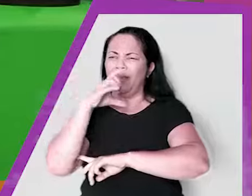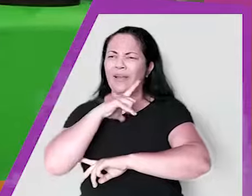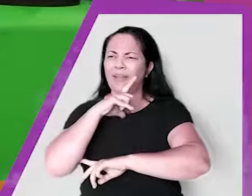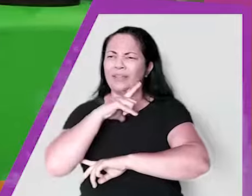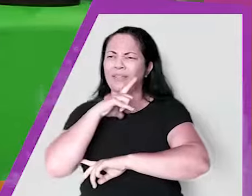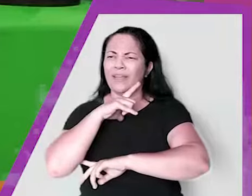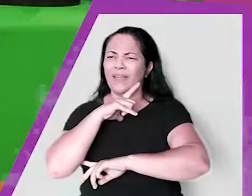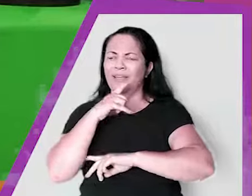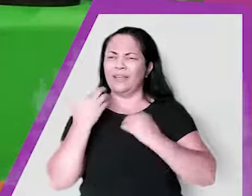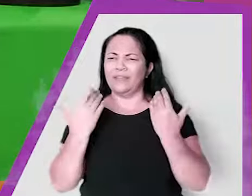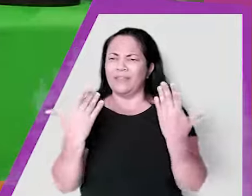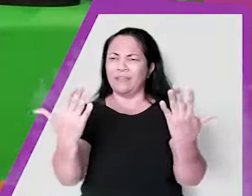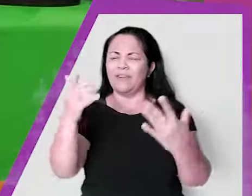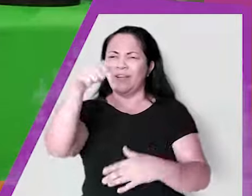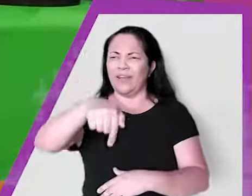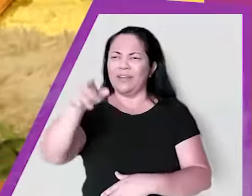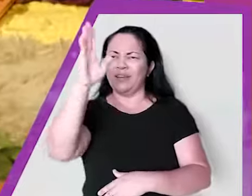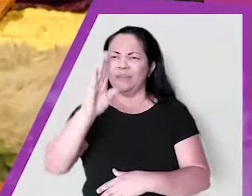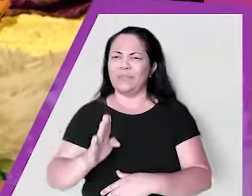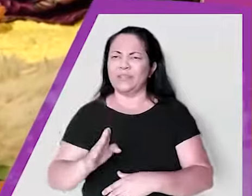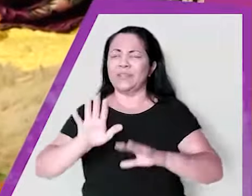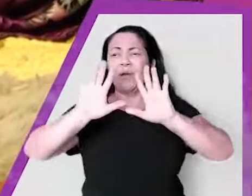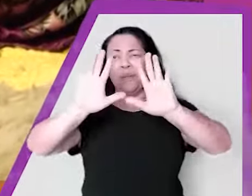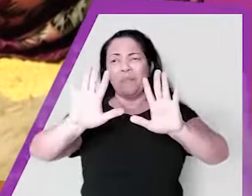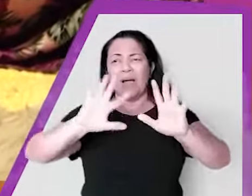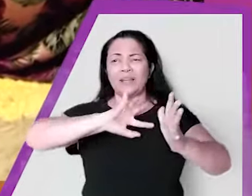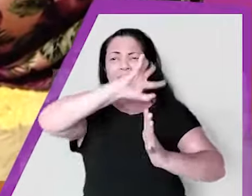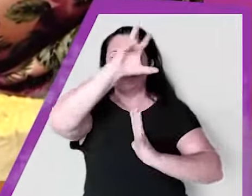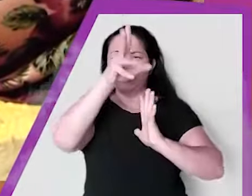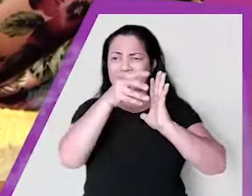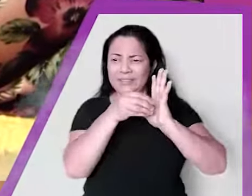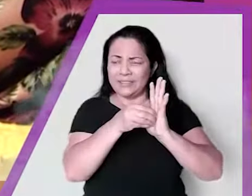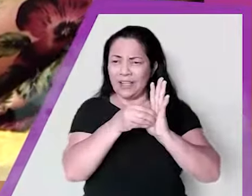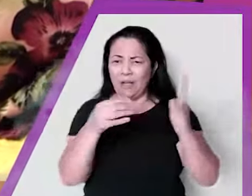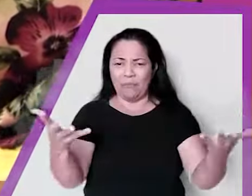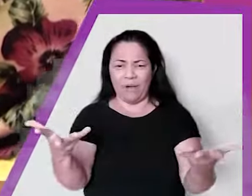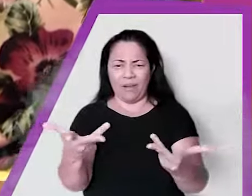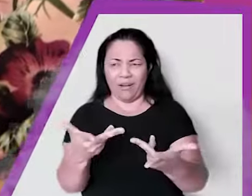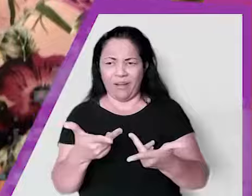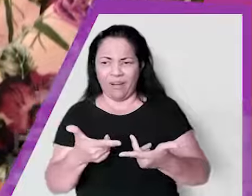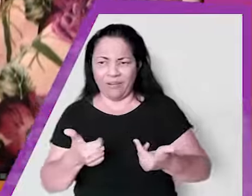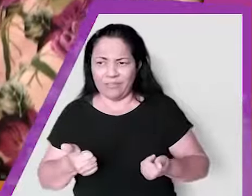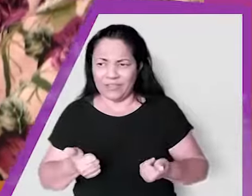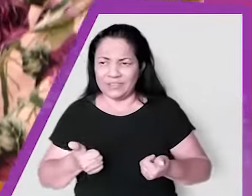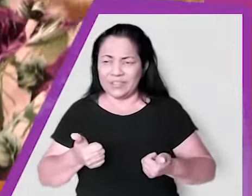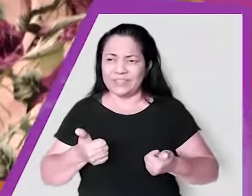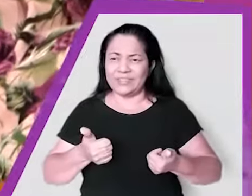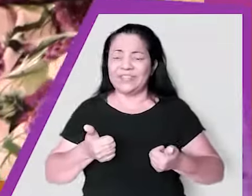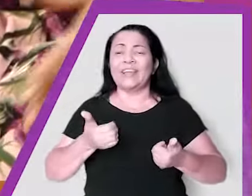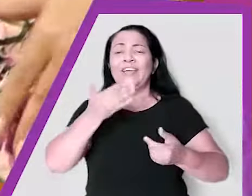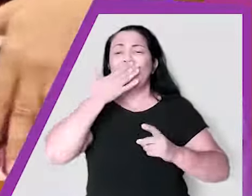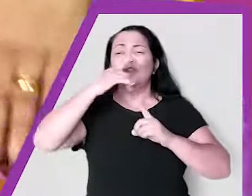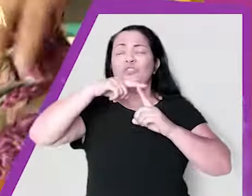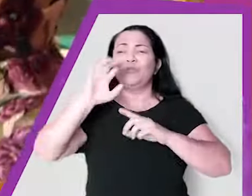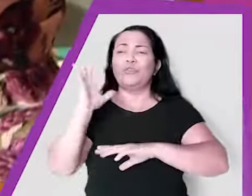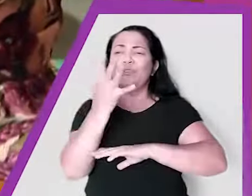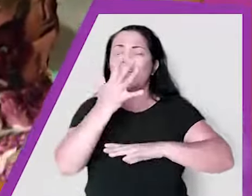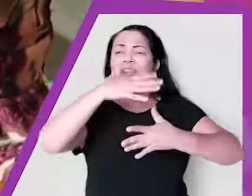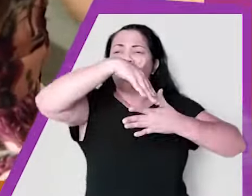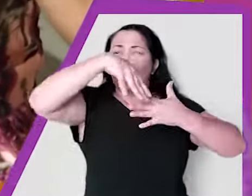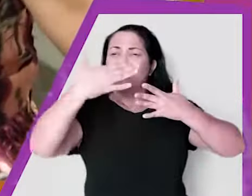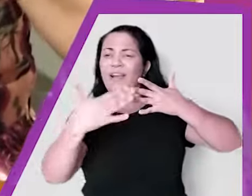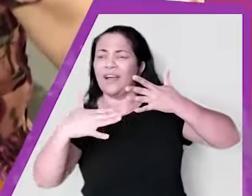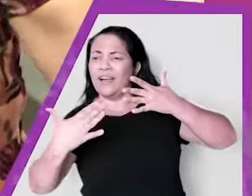azarado. Ser uma savana em um país que tem a maior floresta tropical do mundo, a Amazônia, ou que tem um dos biomas